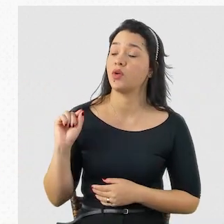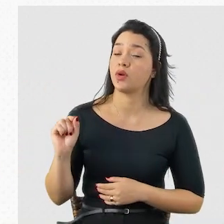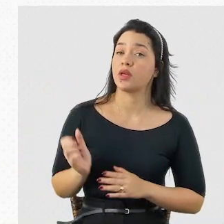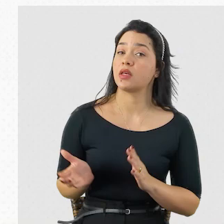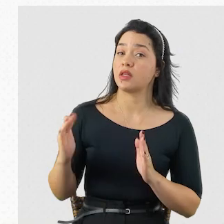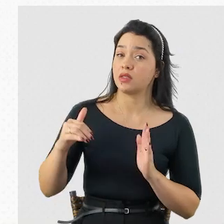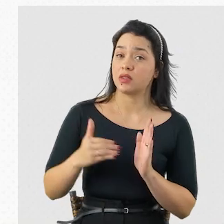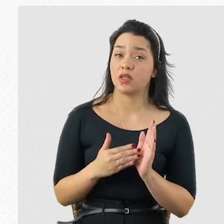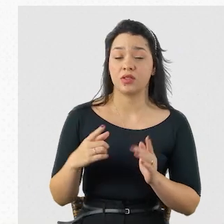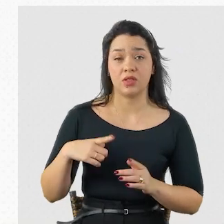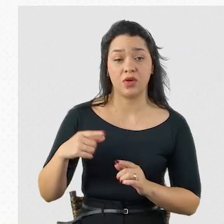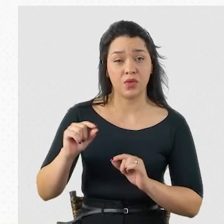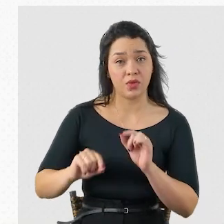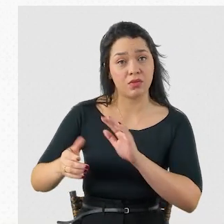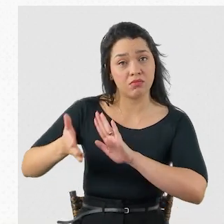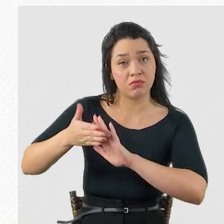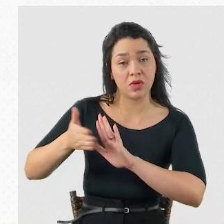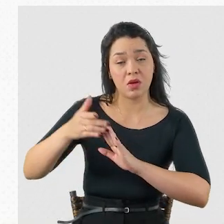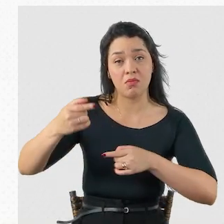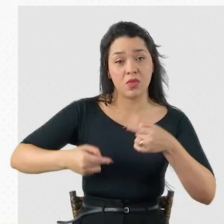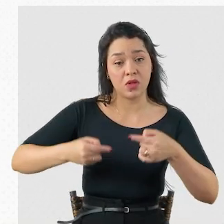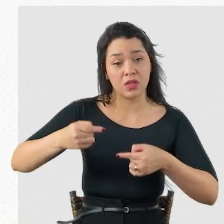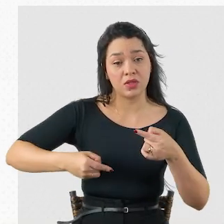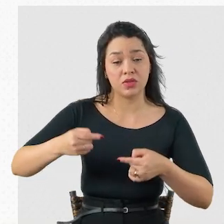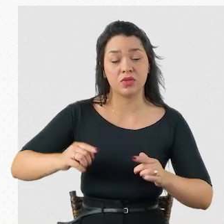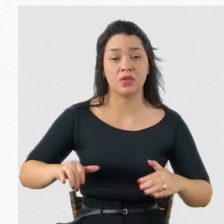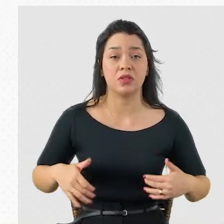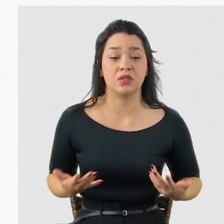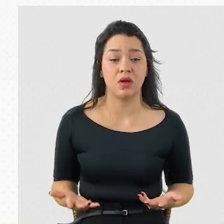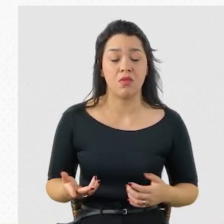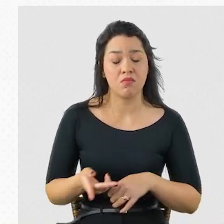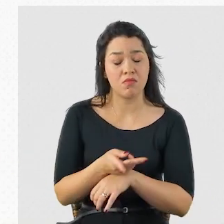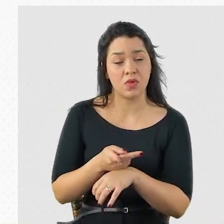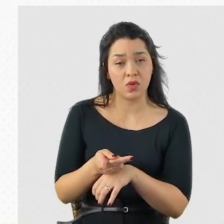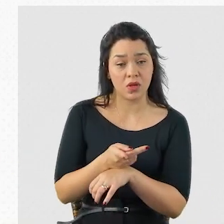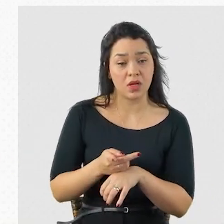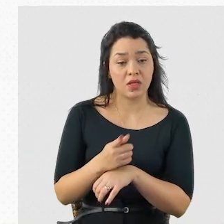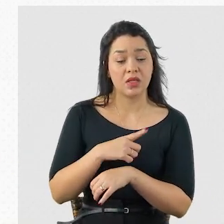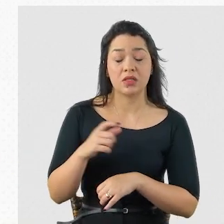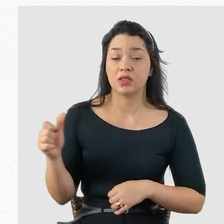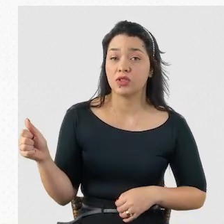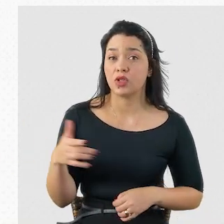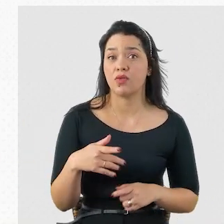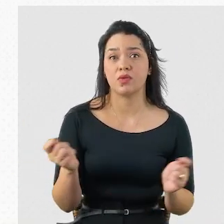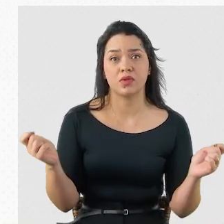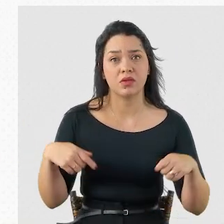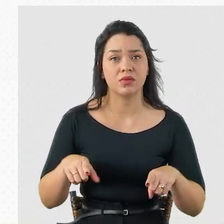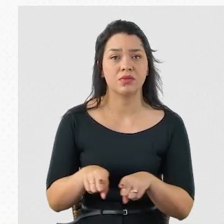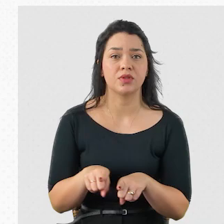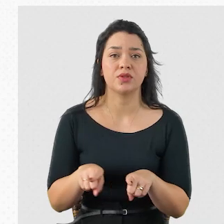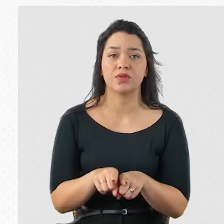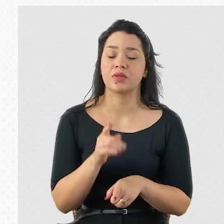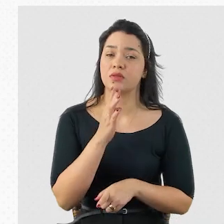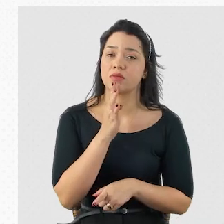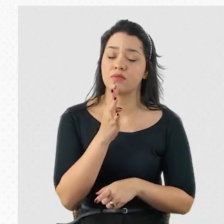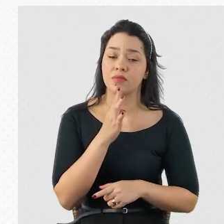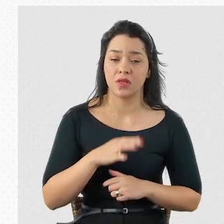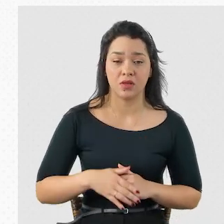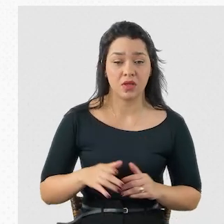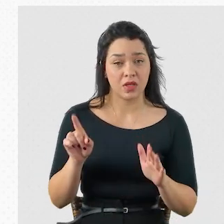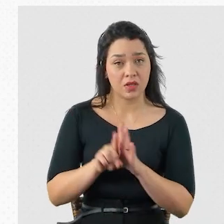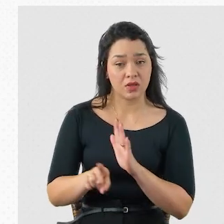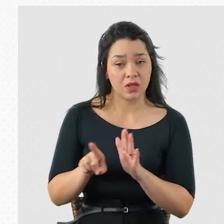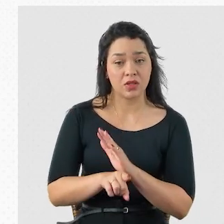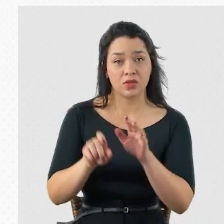estética, trata-se de um posicionamento político e epistêmico, ou seja, a gente vai buscar essas novas possibilidades de conhecimento. Questionar